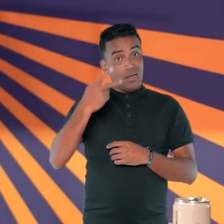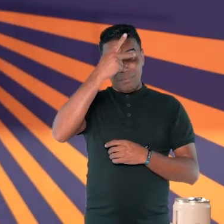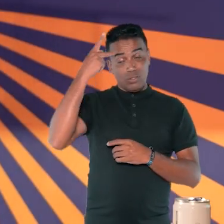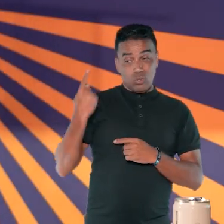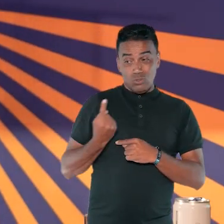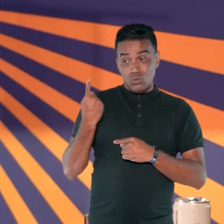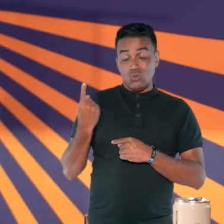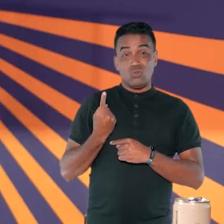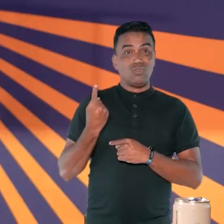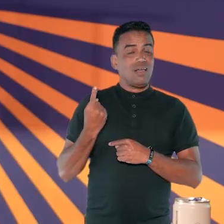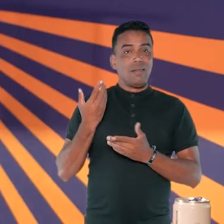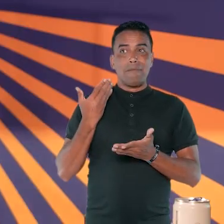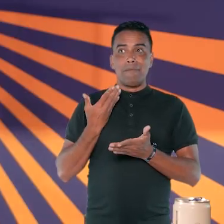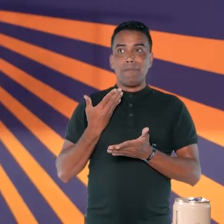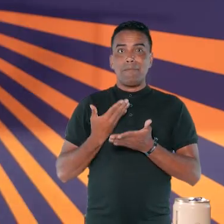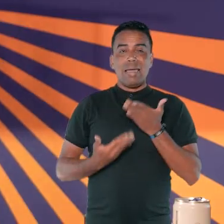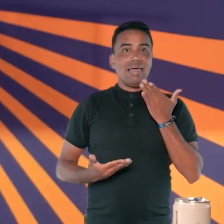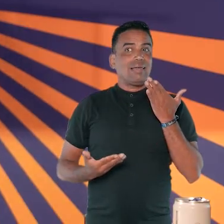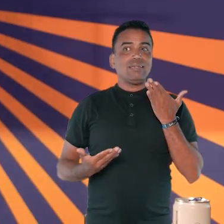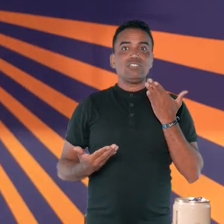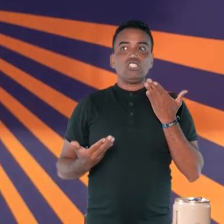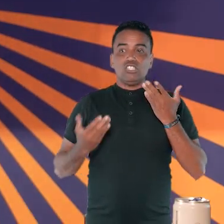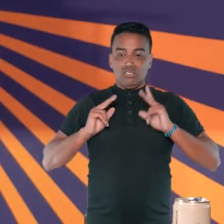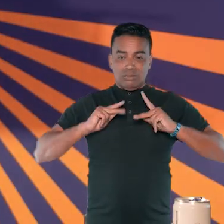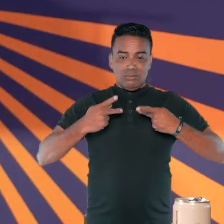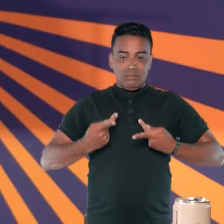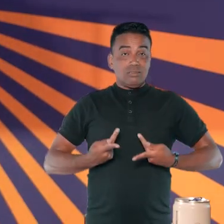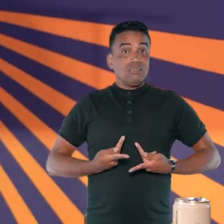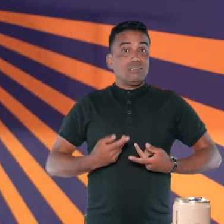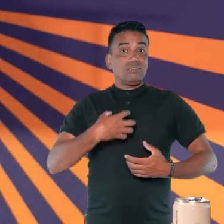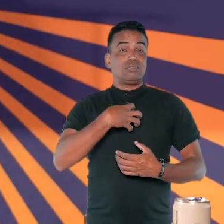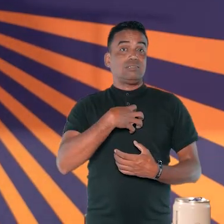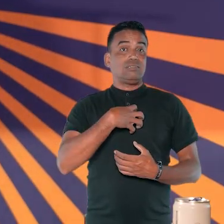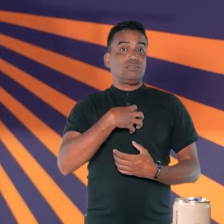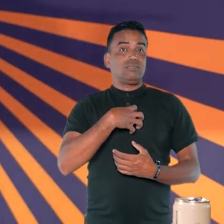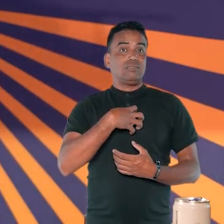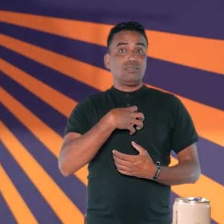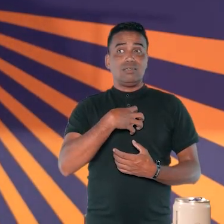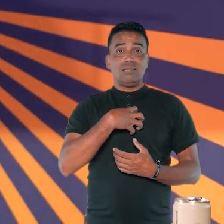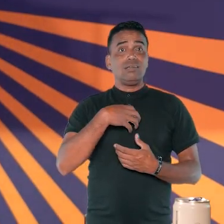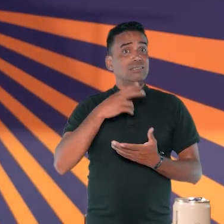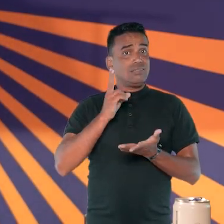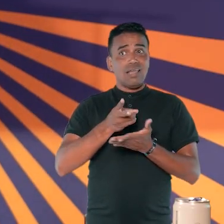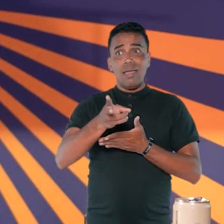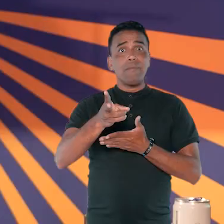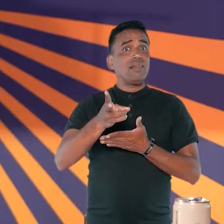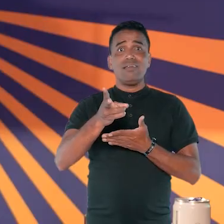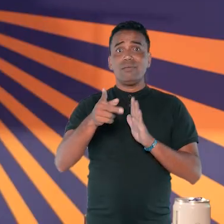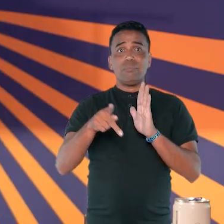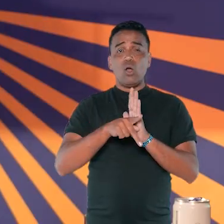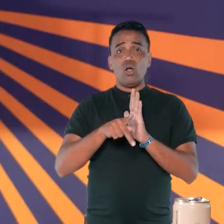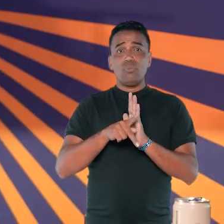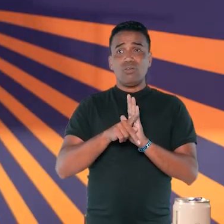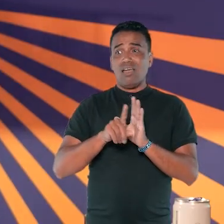solitária, ela perde a própria ideia de civilidade, porque a civilização é um verniz. foi completamente